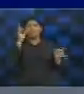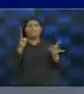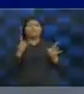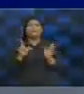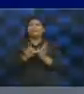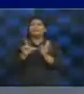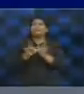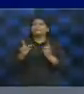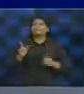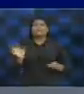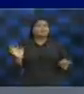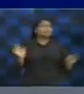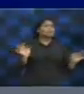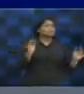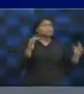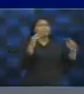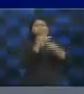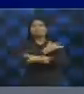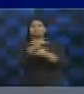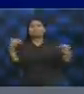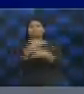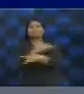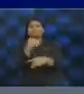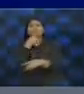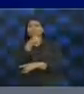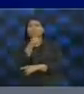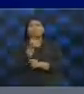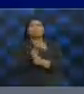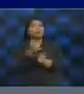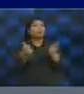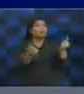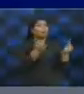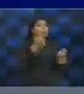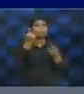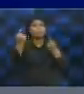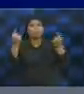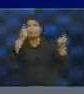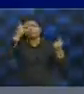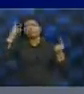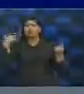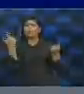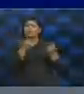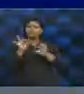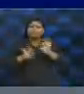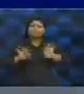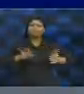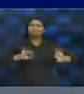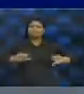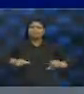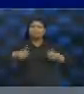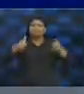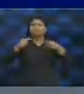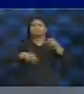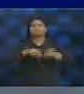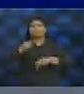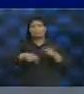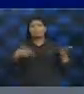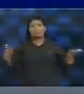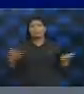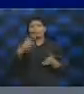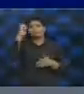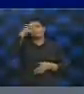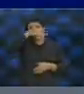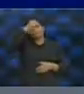nós precisamos criar um ambiente facilitador da atividade econômica. Hoje, tudo é difícil na Prefeitura. É